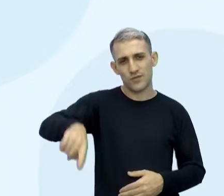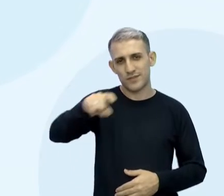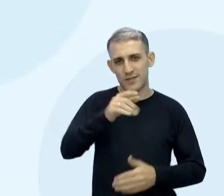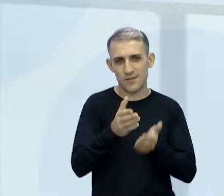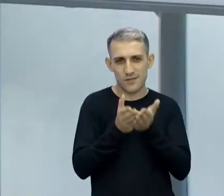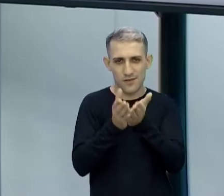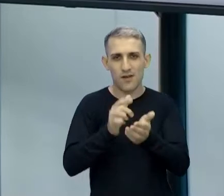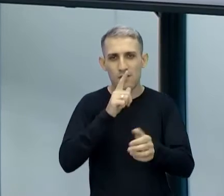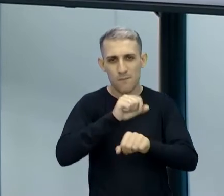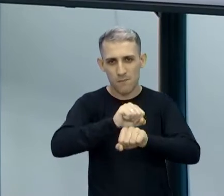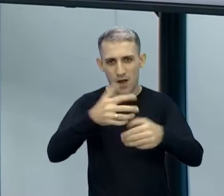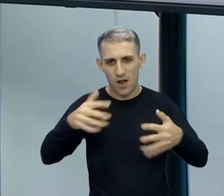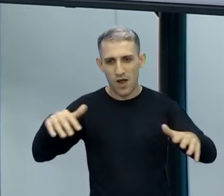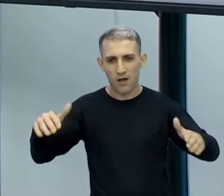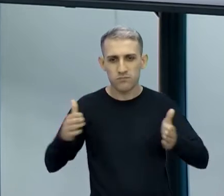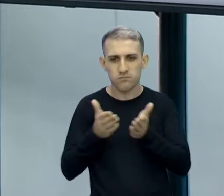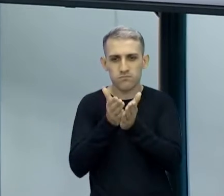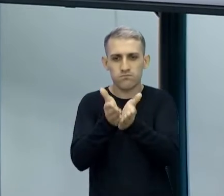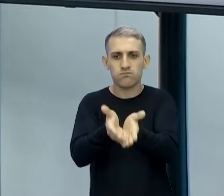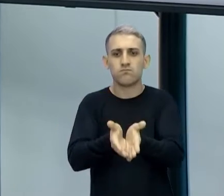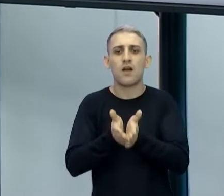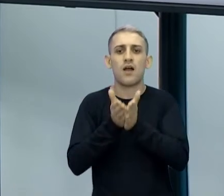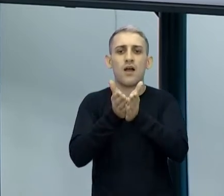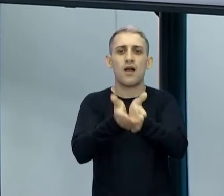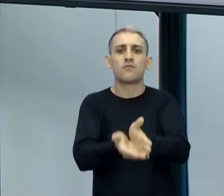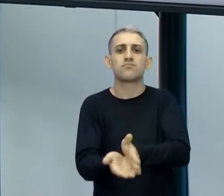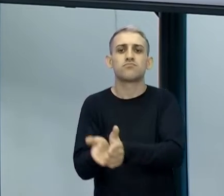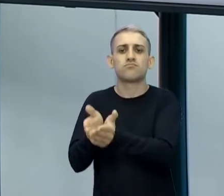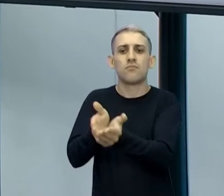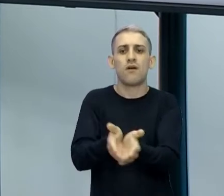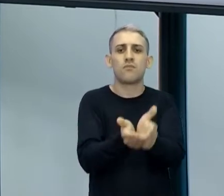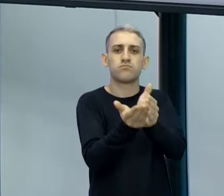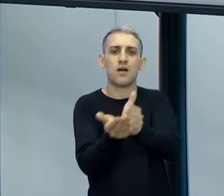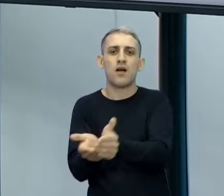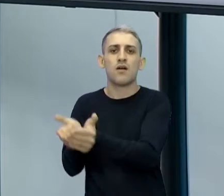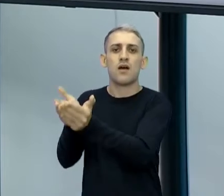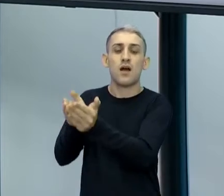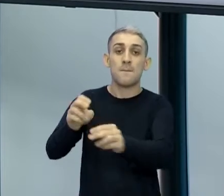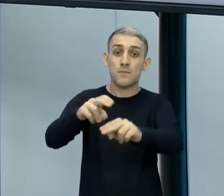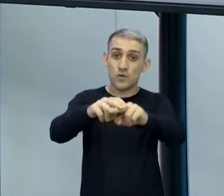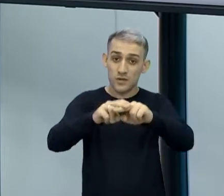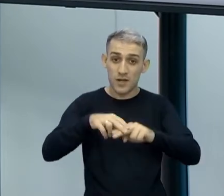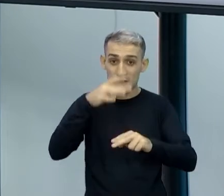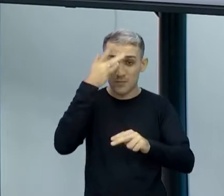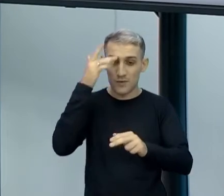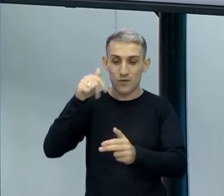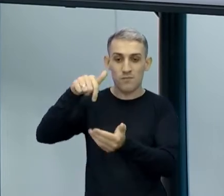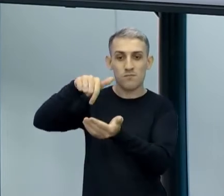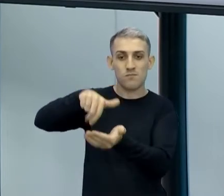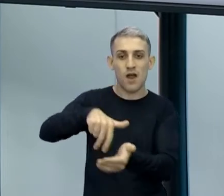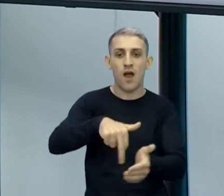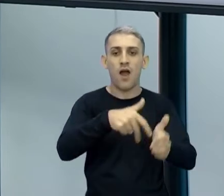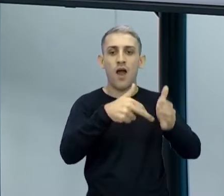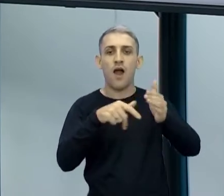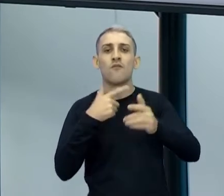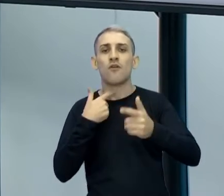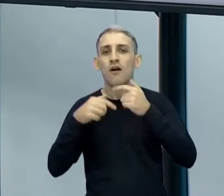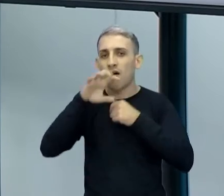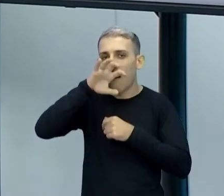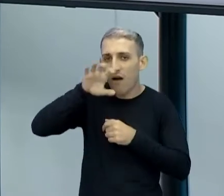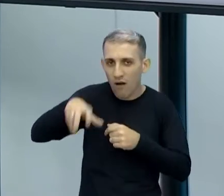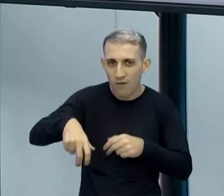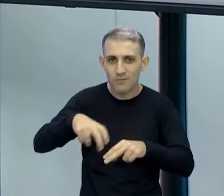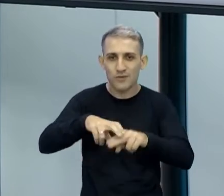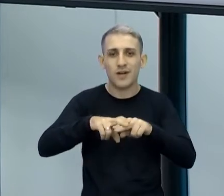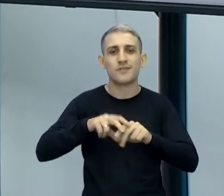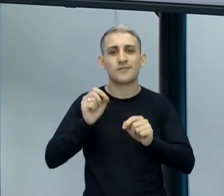mar, esse navio vai estar sempre balançando, né? Por isso que as pessoas ficam mareadas, né? Enjoadas, né? Por conta desse